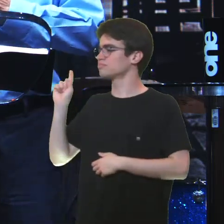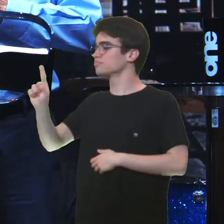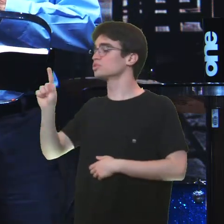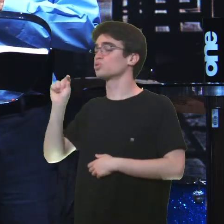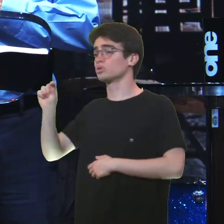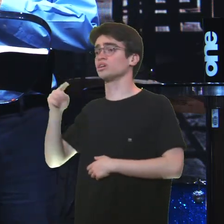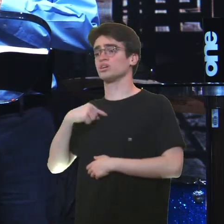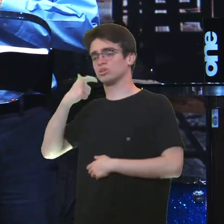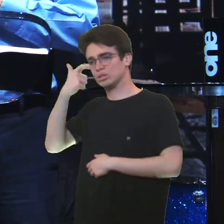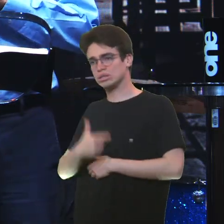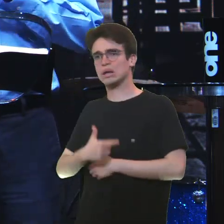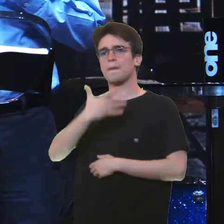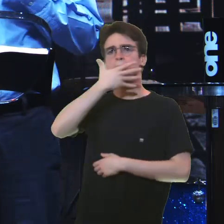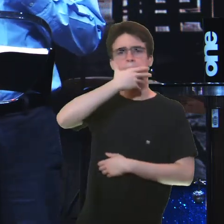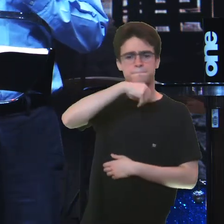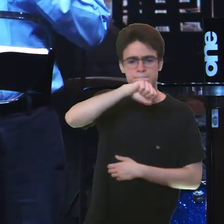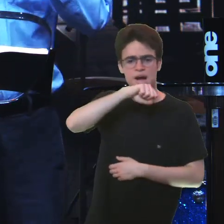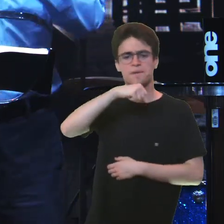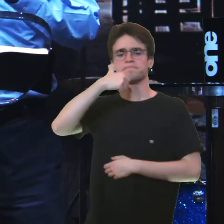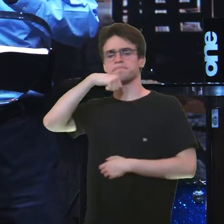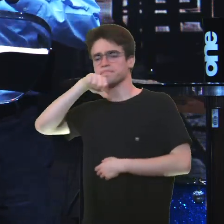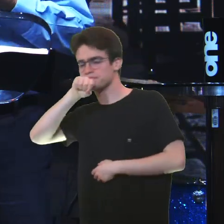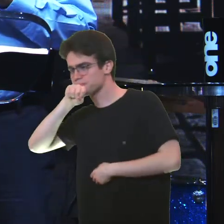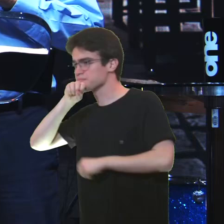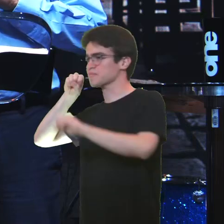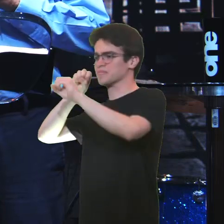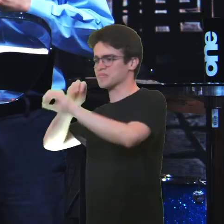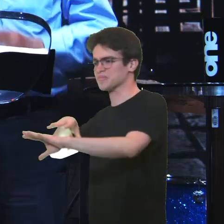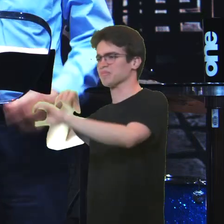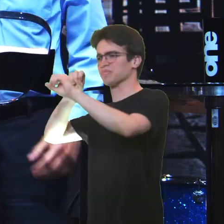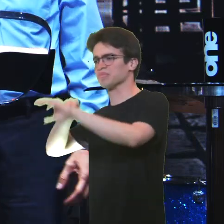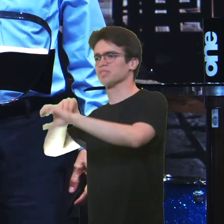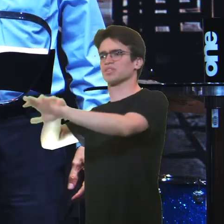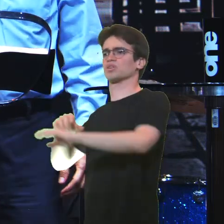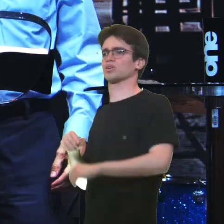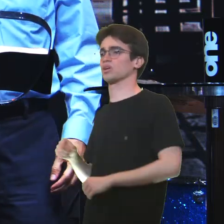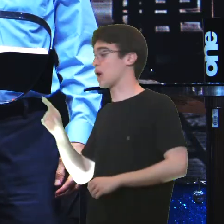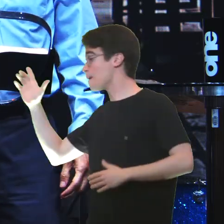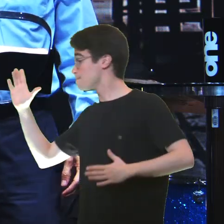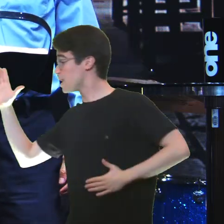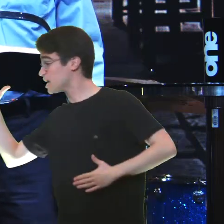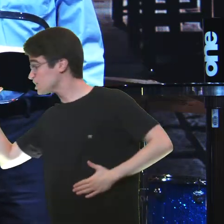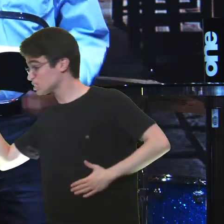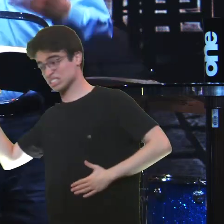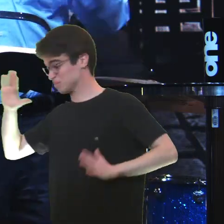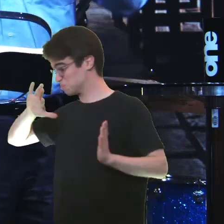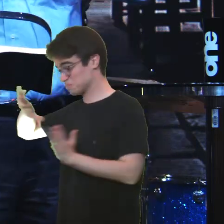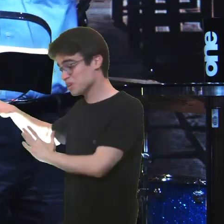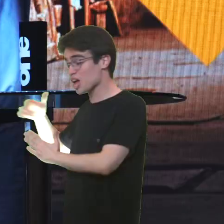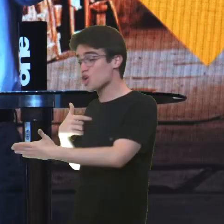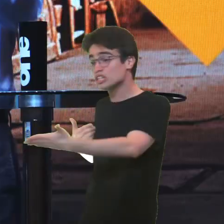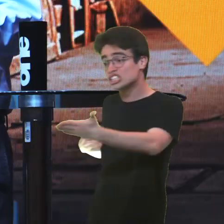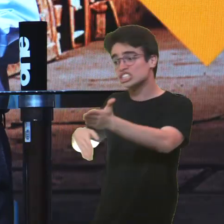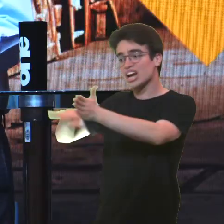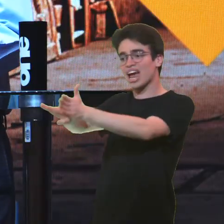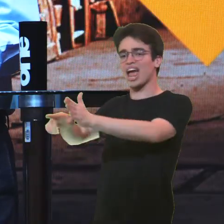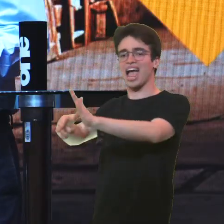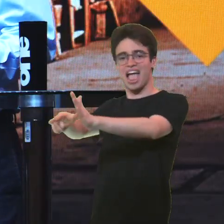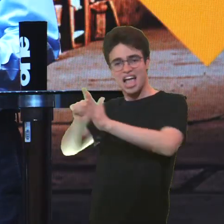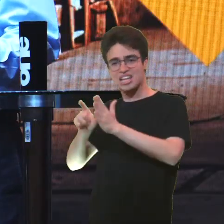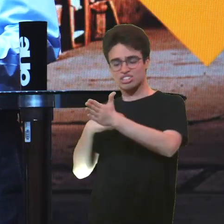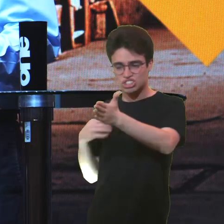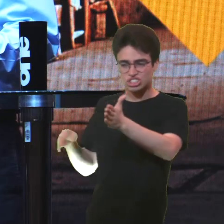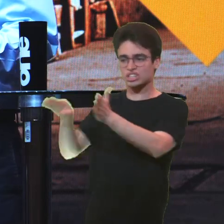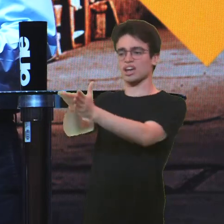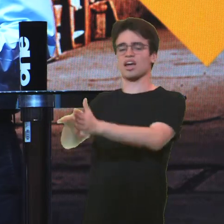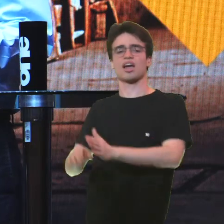pais alternativos. Que podamos llegar antes que la Que pandilla. possamos chegar antes das gangues. Que podamos en la iglesia Que